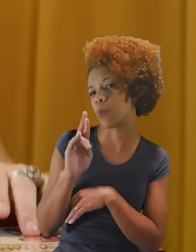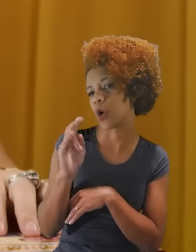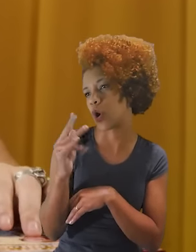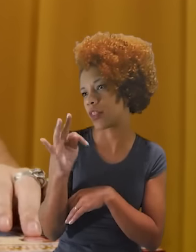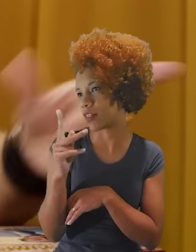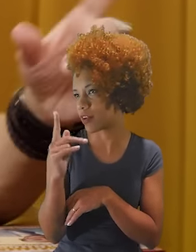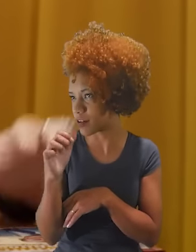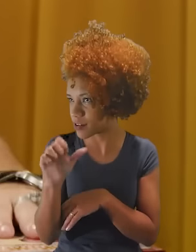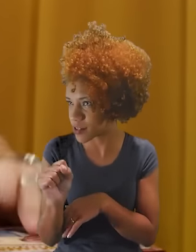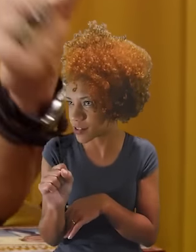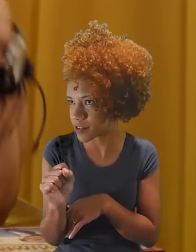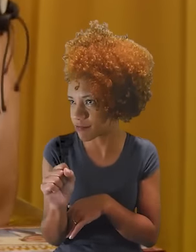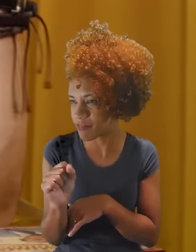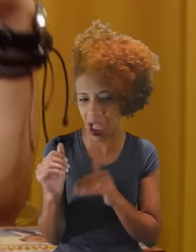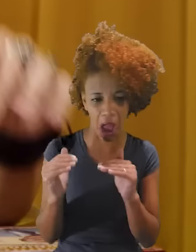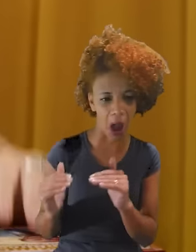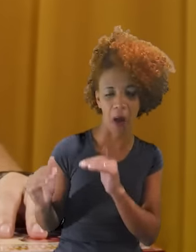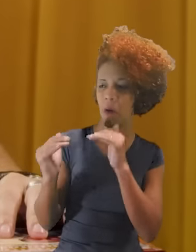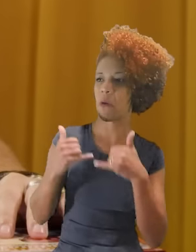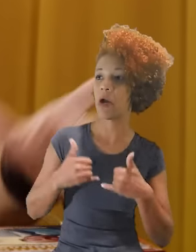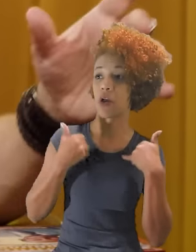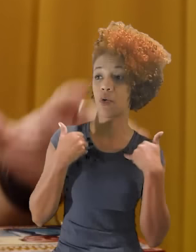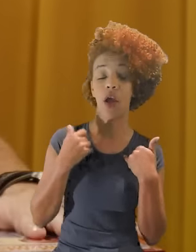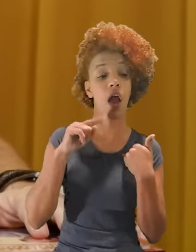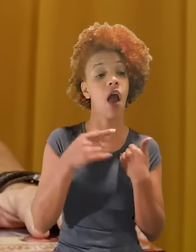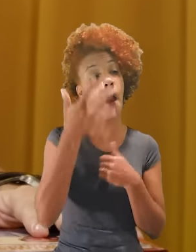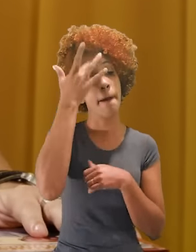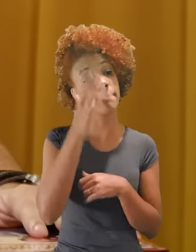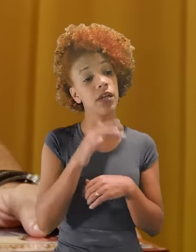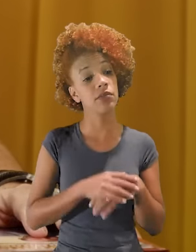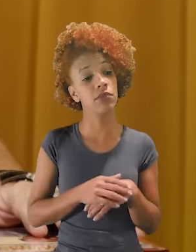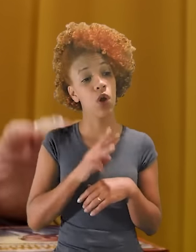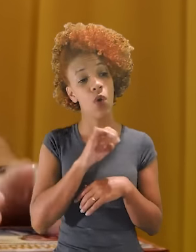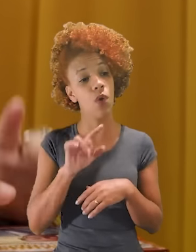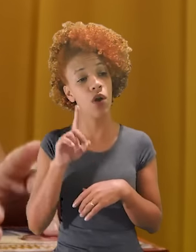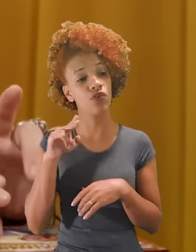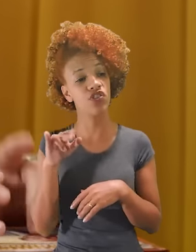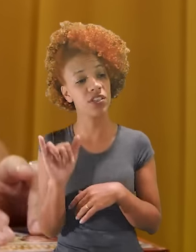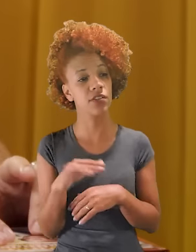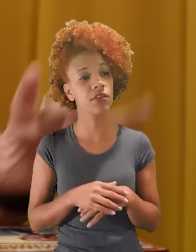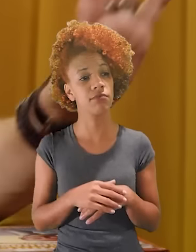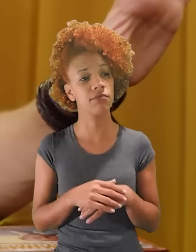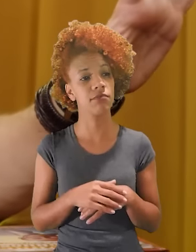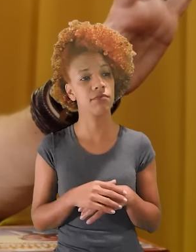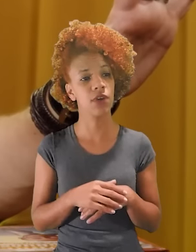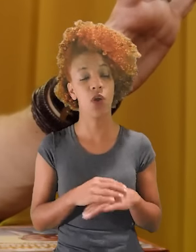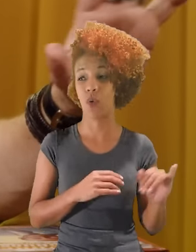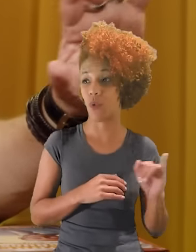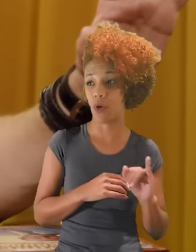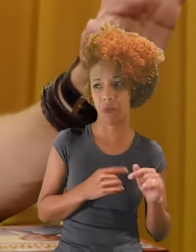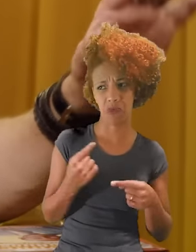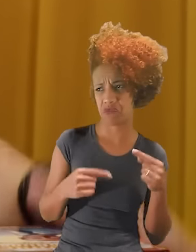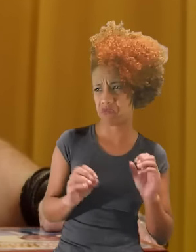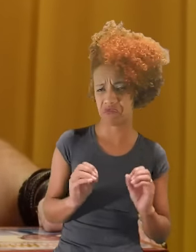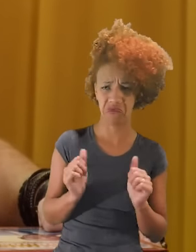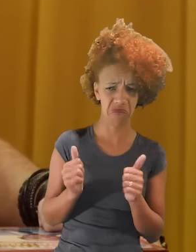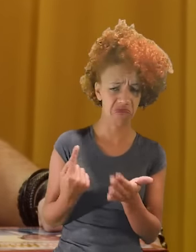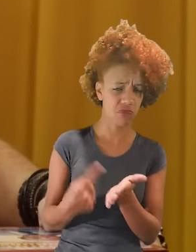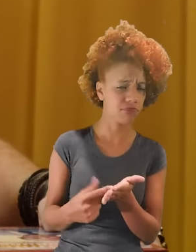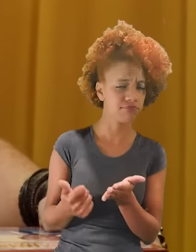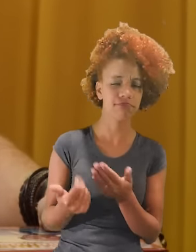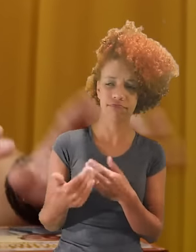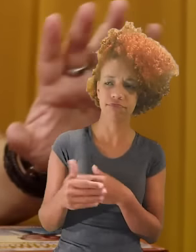1923. O Walt Disney um dia chegou ao ego. A partir de amanhã vai se chamar Walt Disney Studios. O irmão, cara, nem discutiu. Beleza,